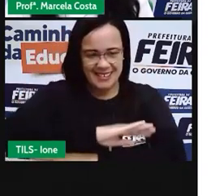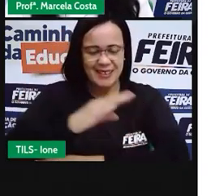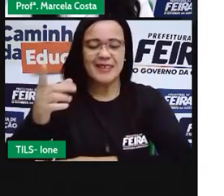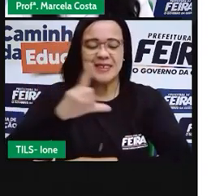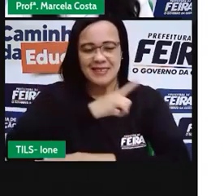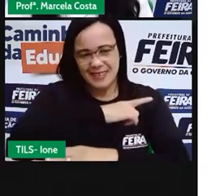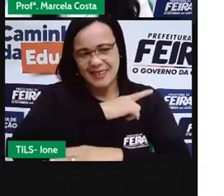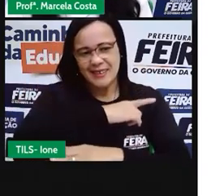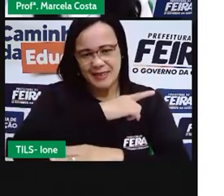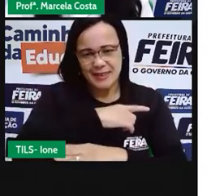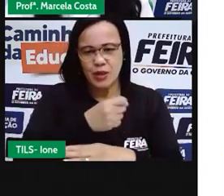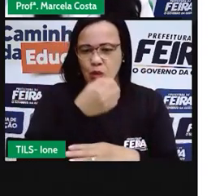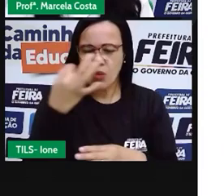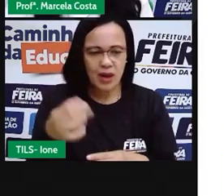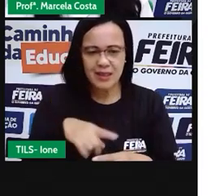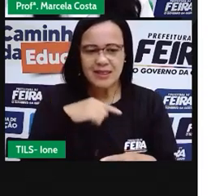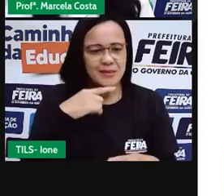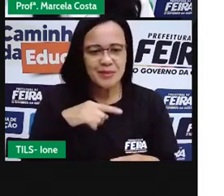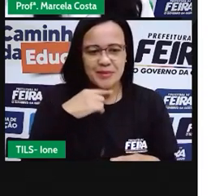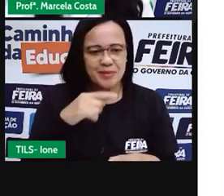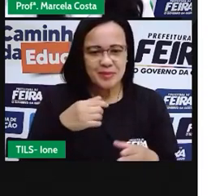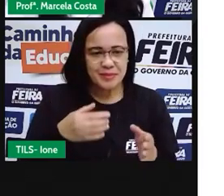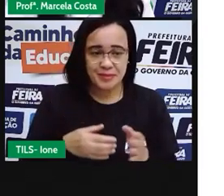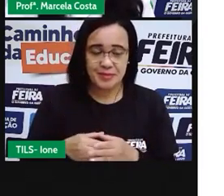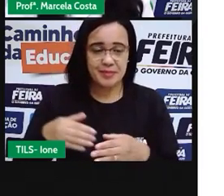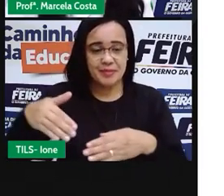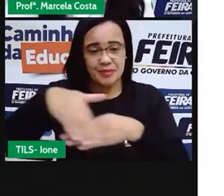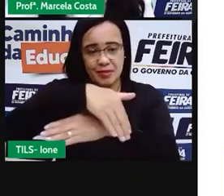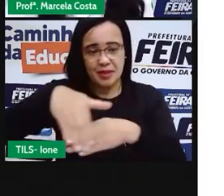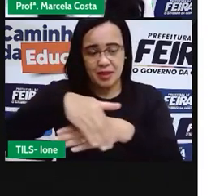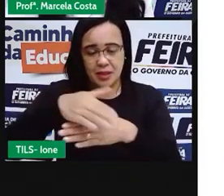o formato de um retângulo.